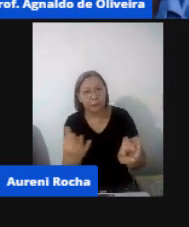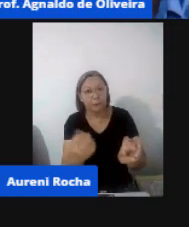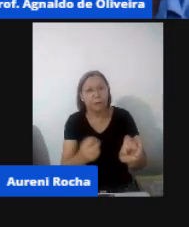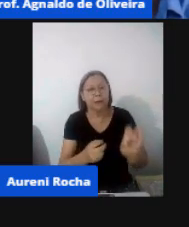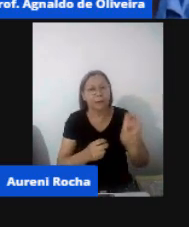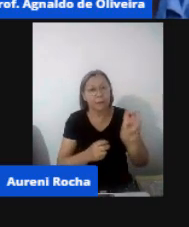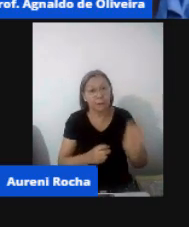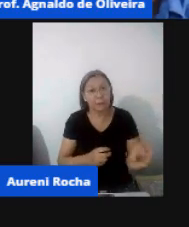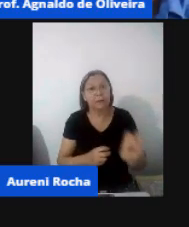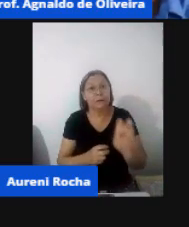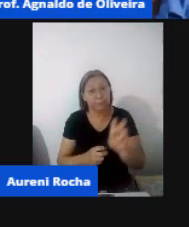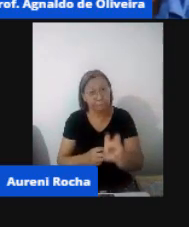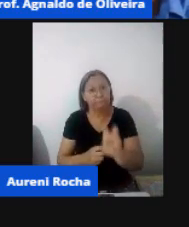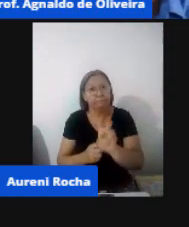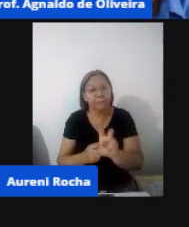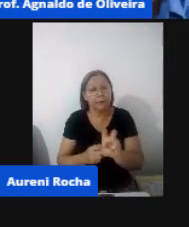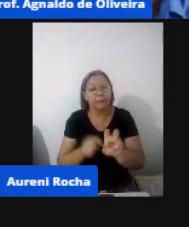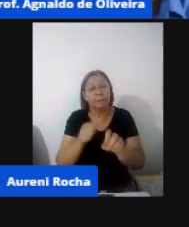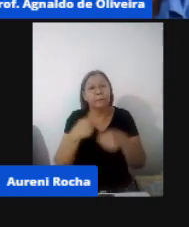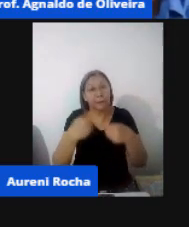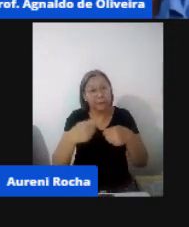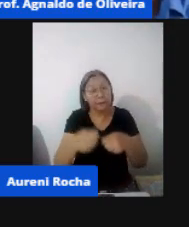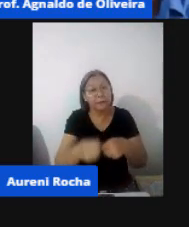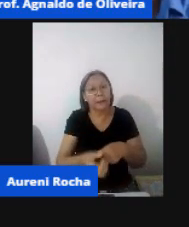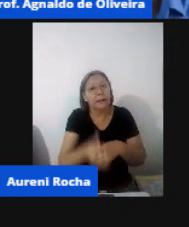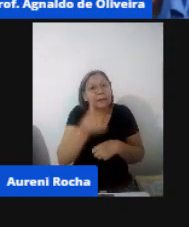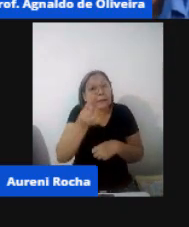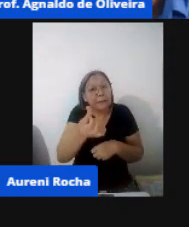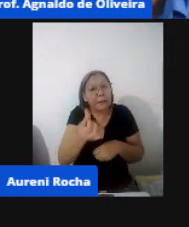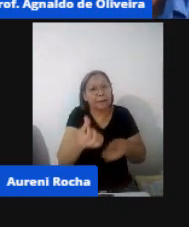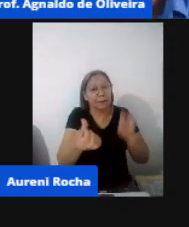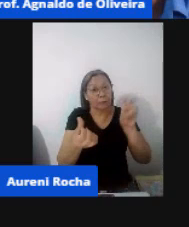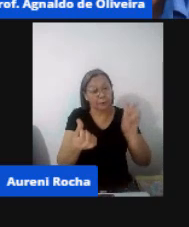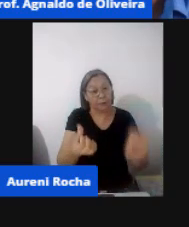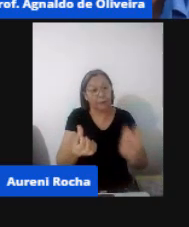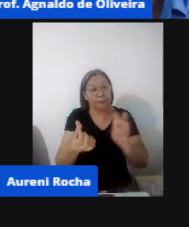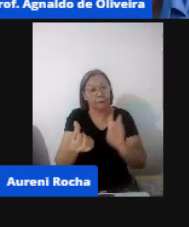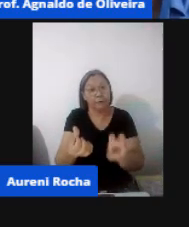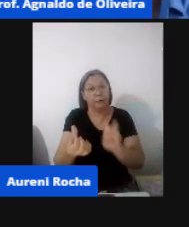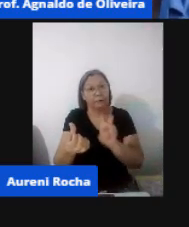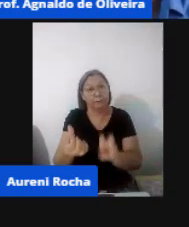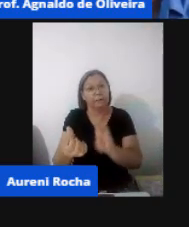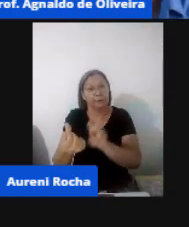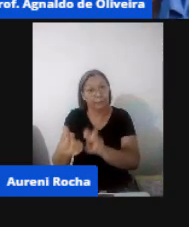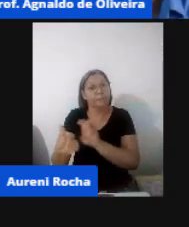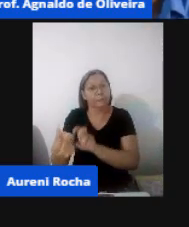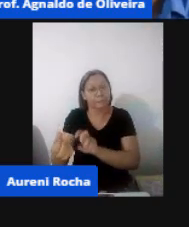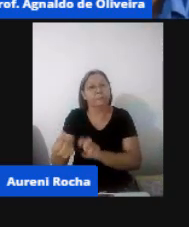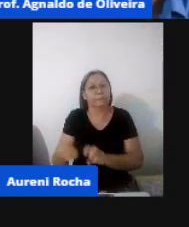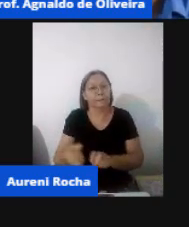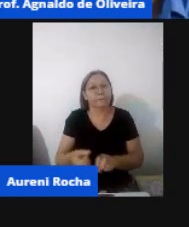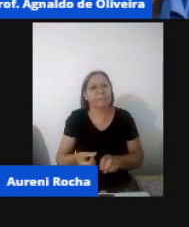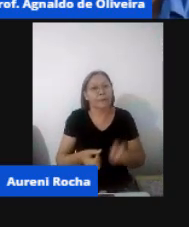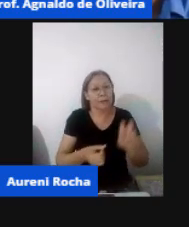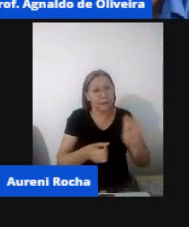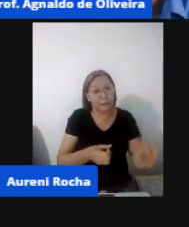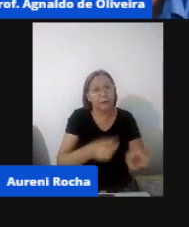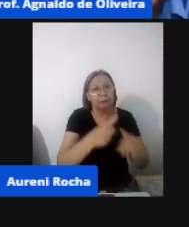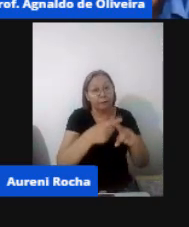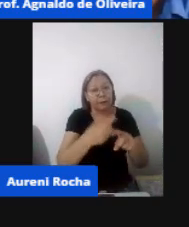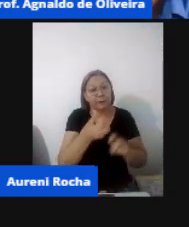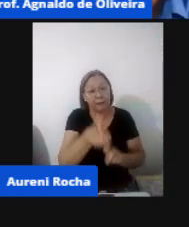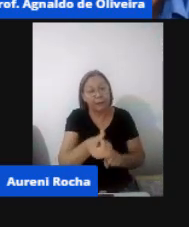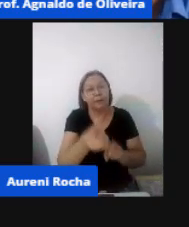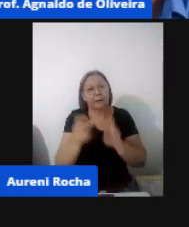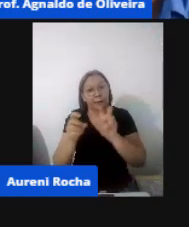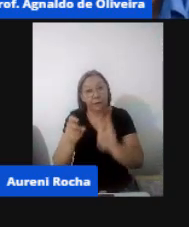ser multiplicado 6 vezes. É o resultado. 5 vezes 6, 5